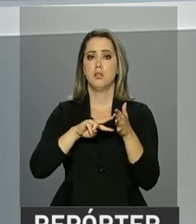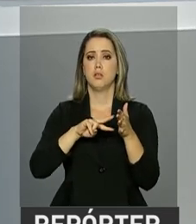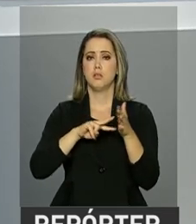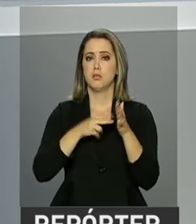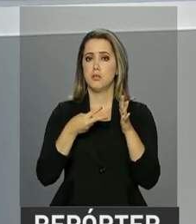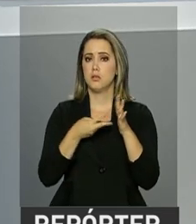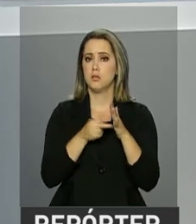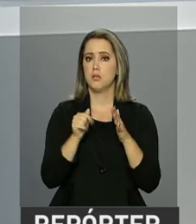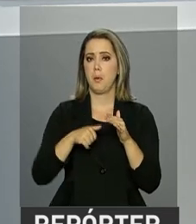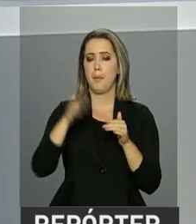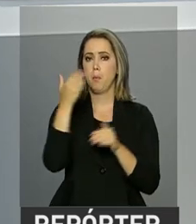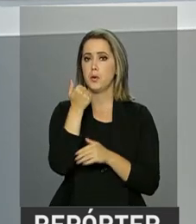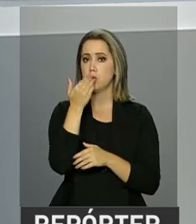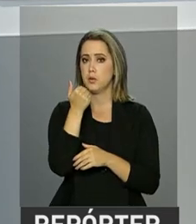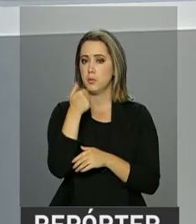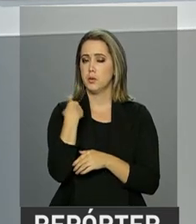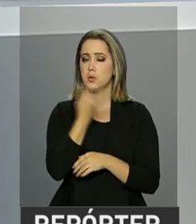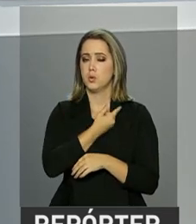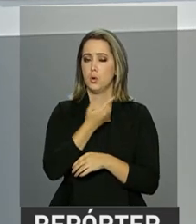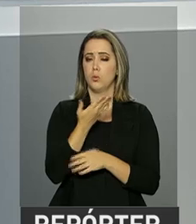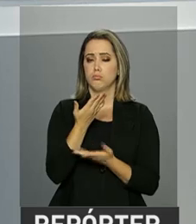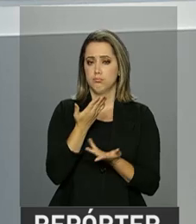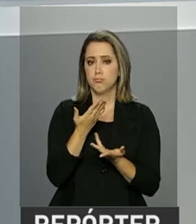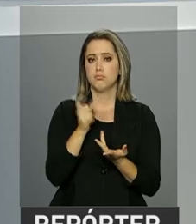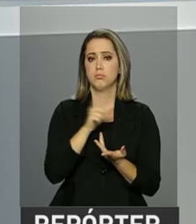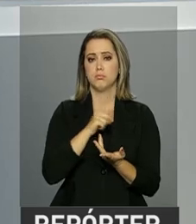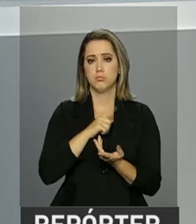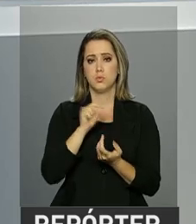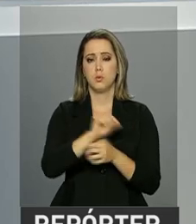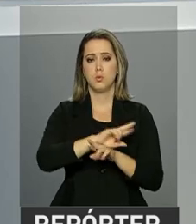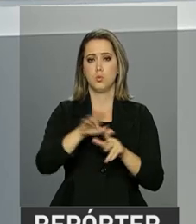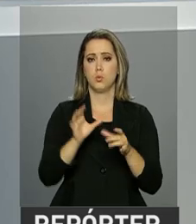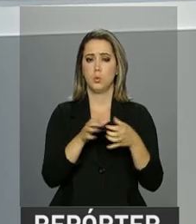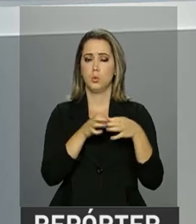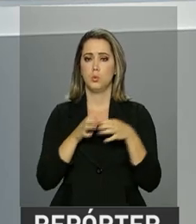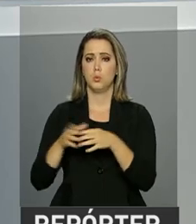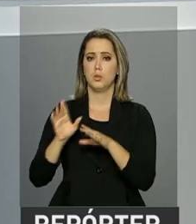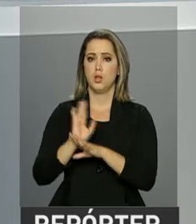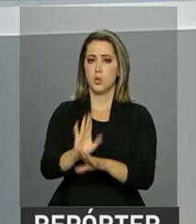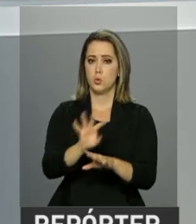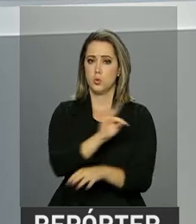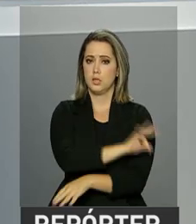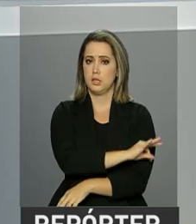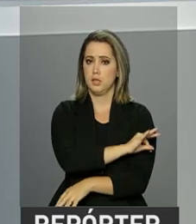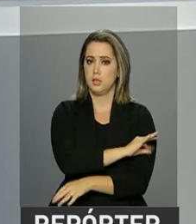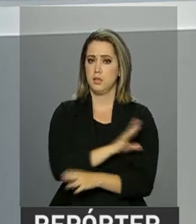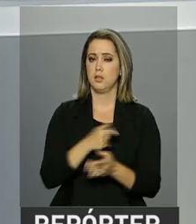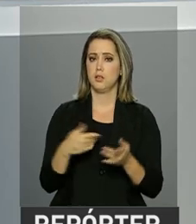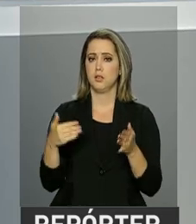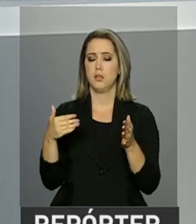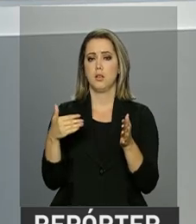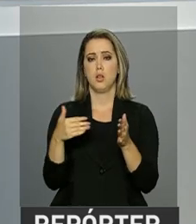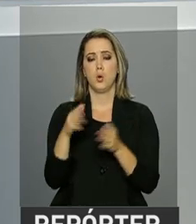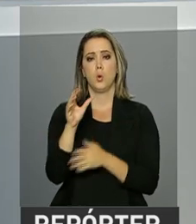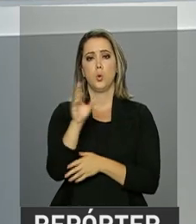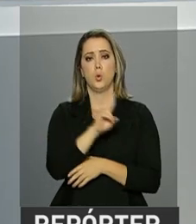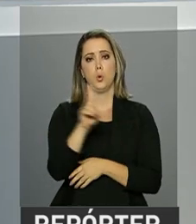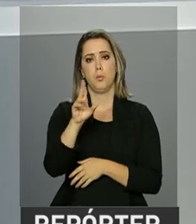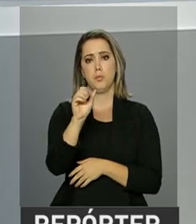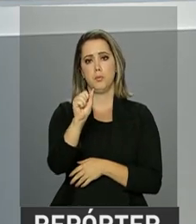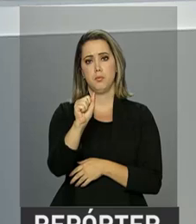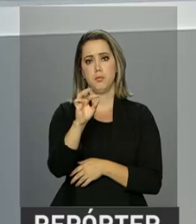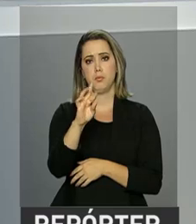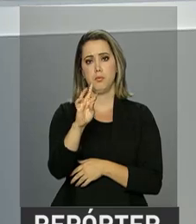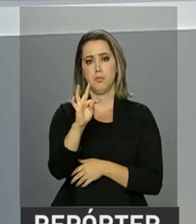para manter e aumentar essa produção pequenos agricultores contam com assistência técnica até um serviço de educação